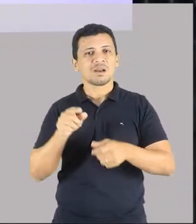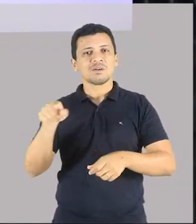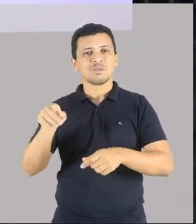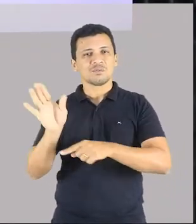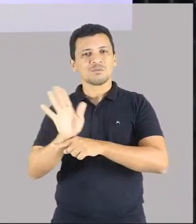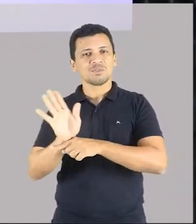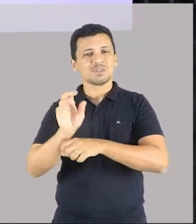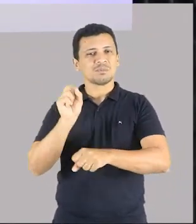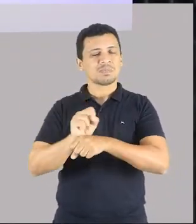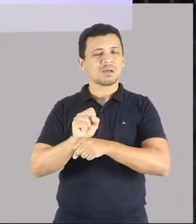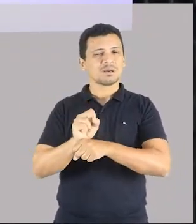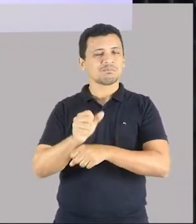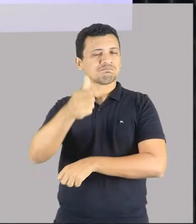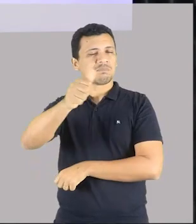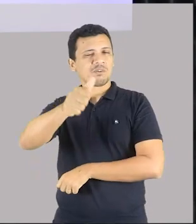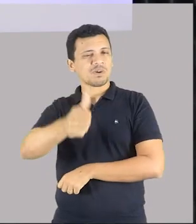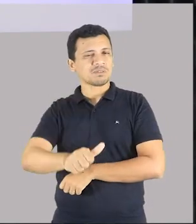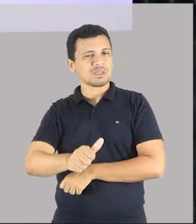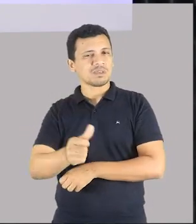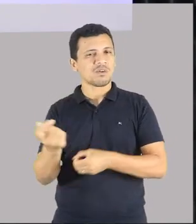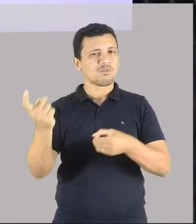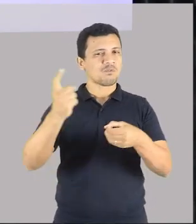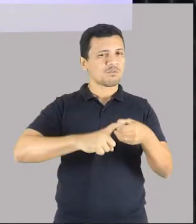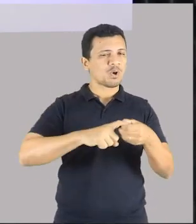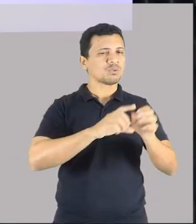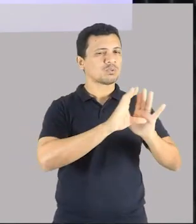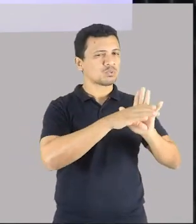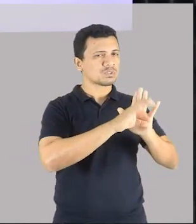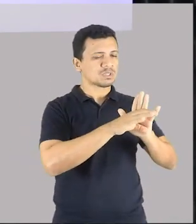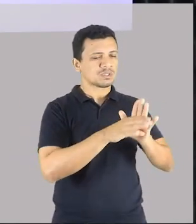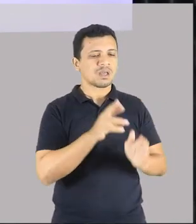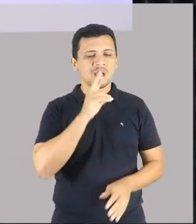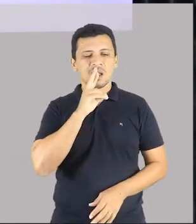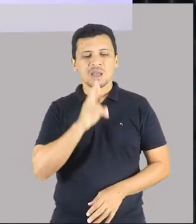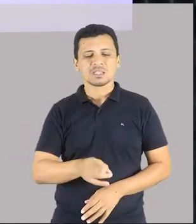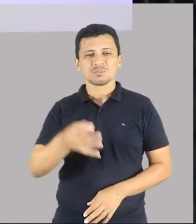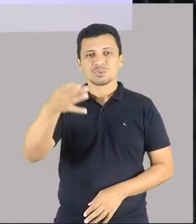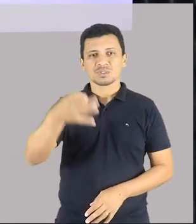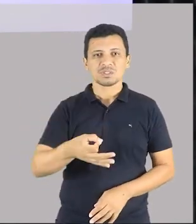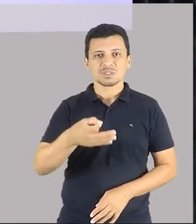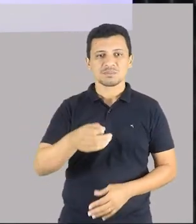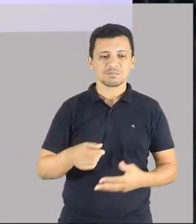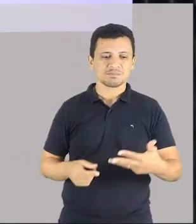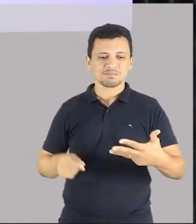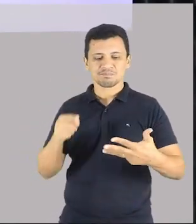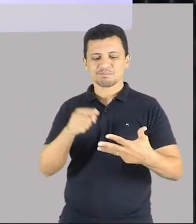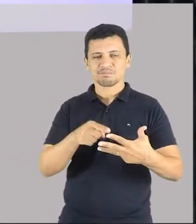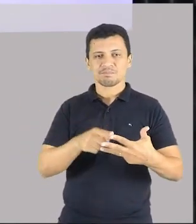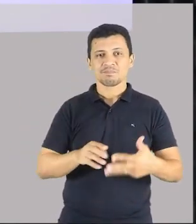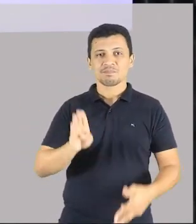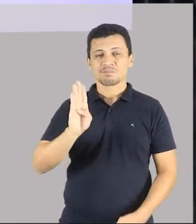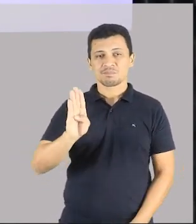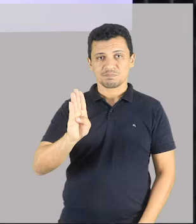avalia, volta, analisa o conceito. A resposta correta aqui é mérito